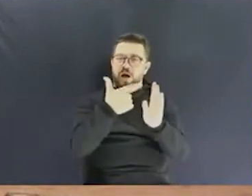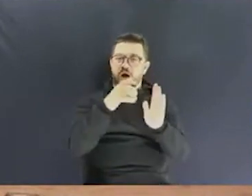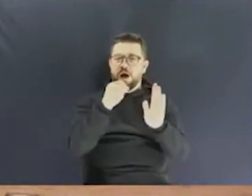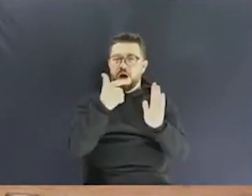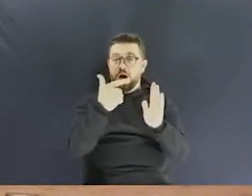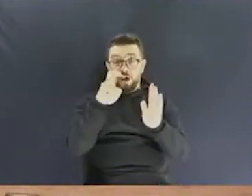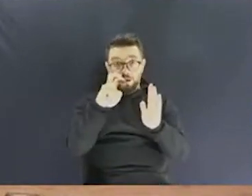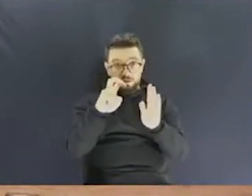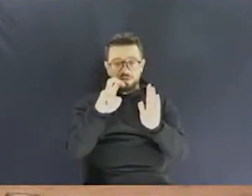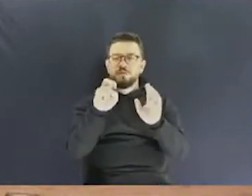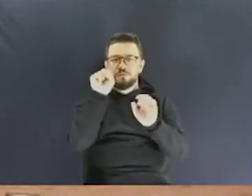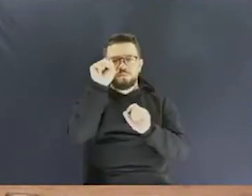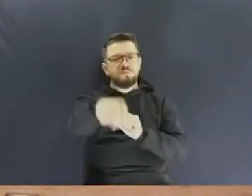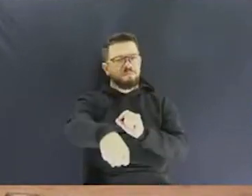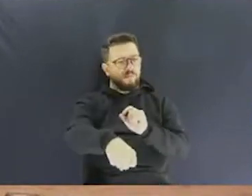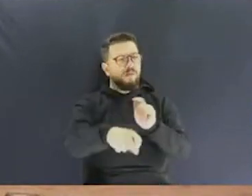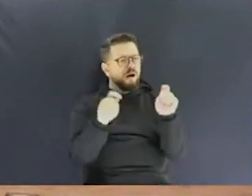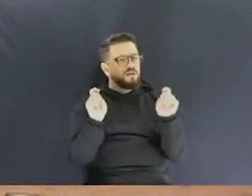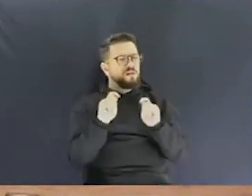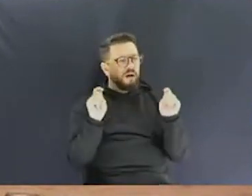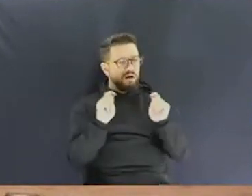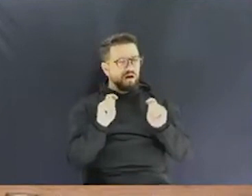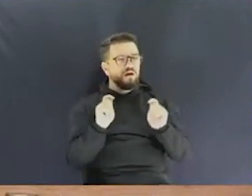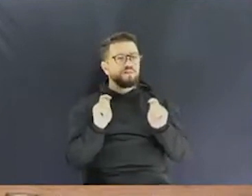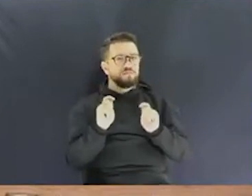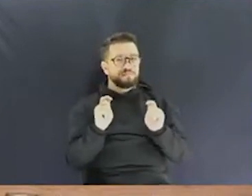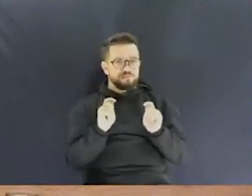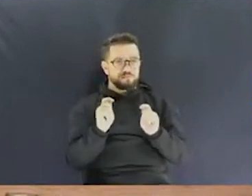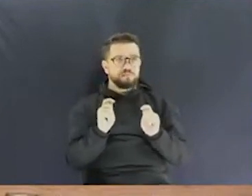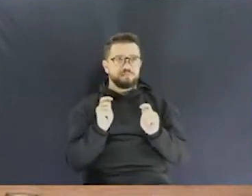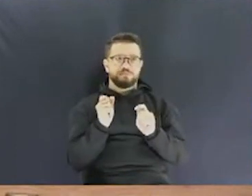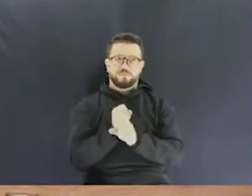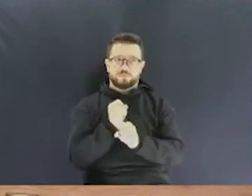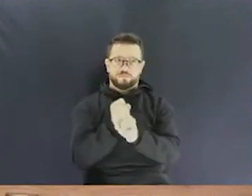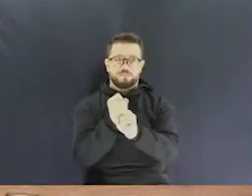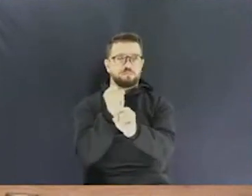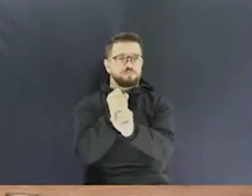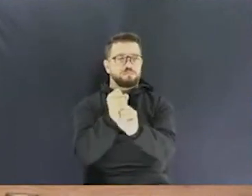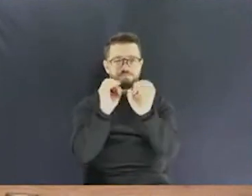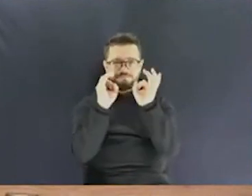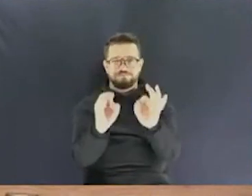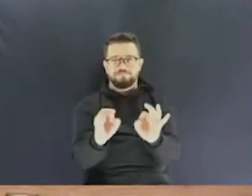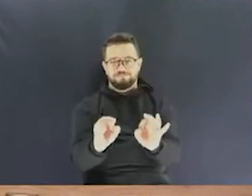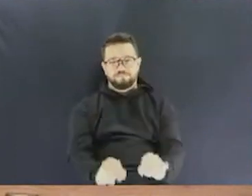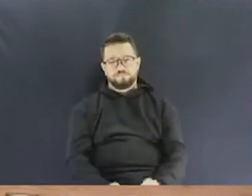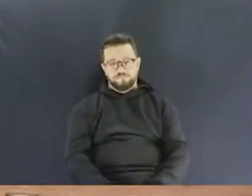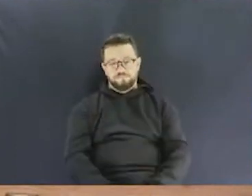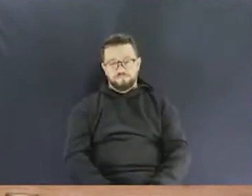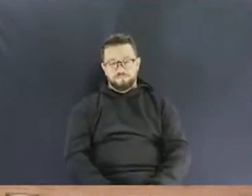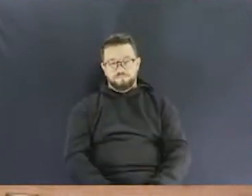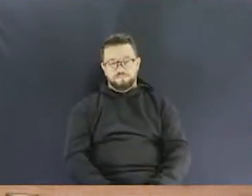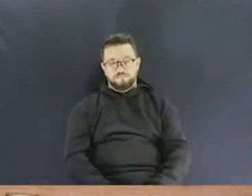sim, com esse plano plurianual entregue de uma forma bastante satisfatória.